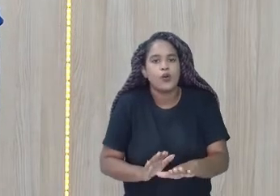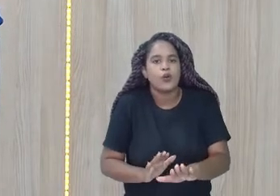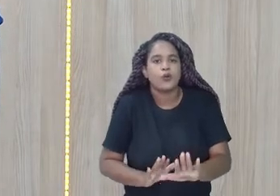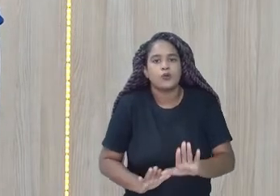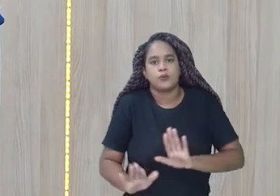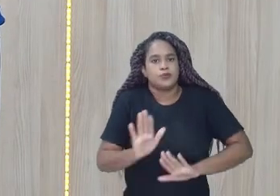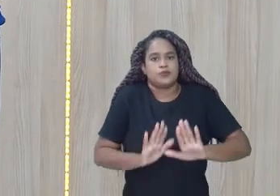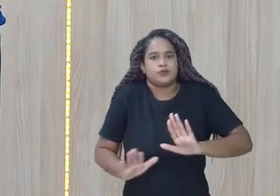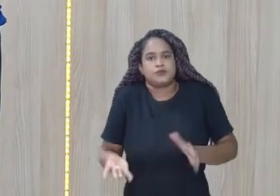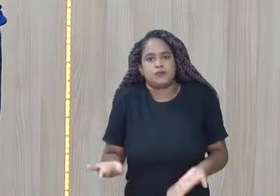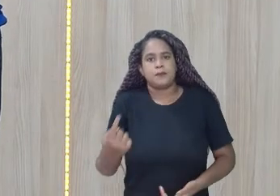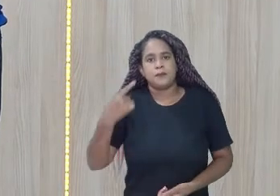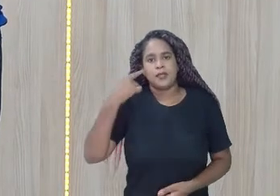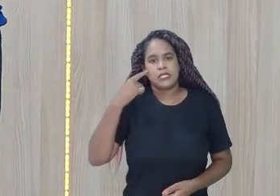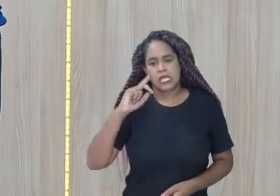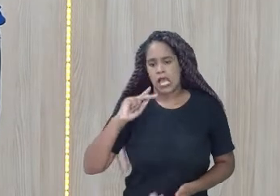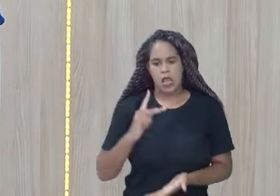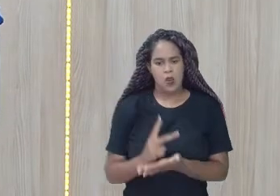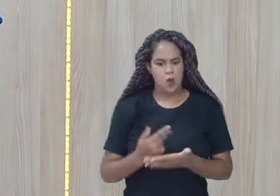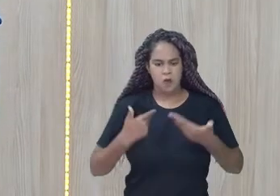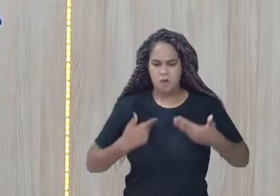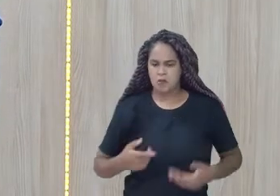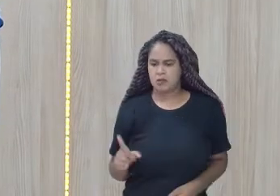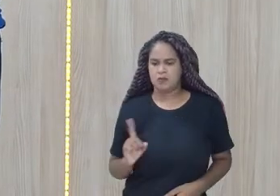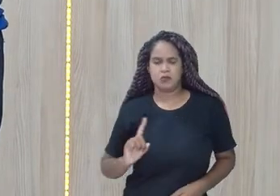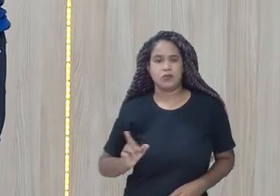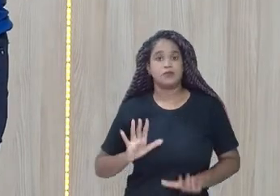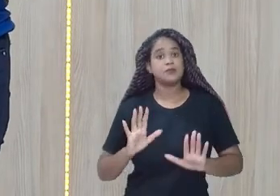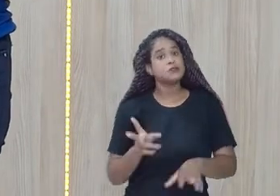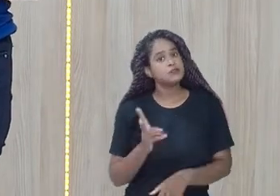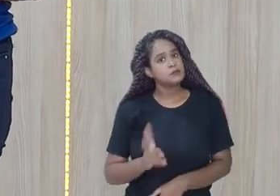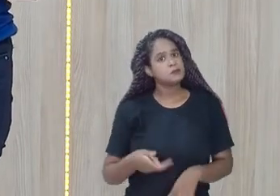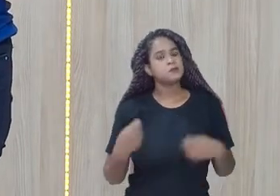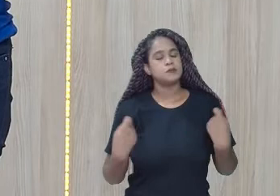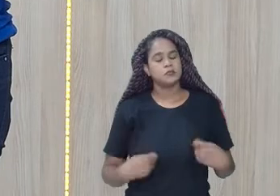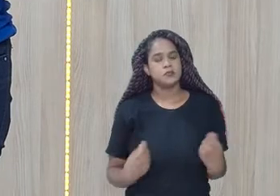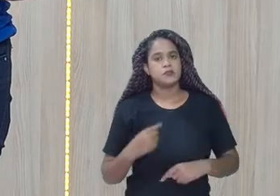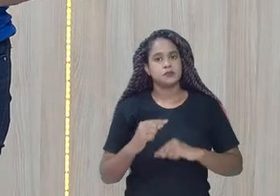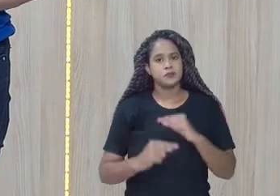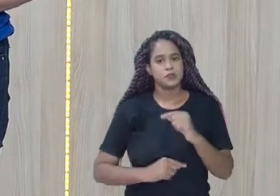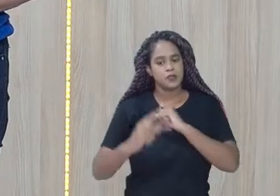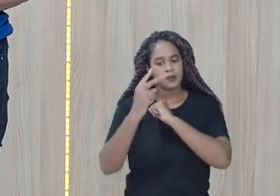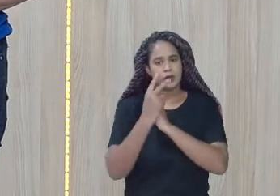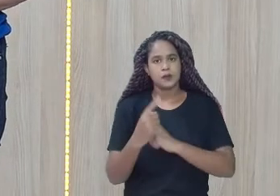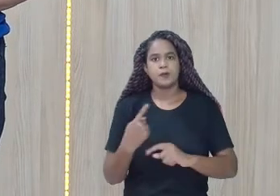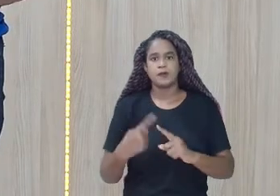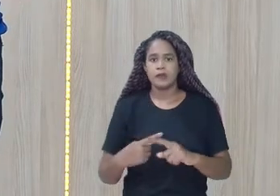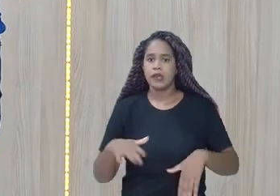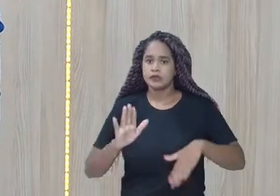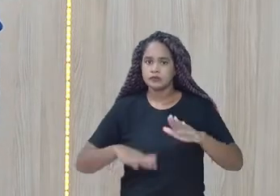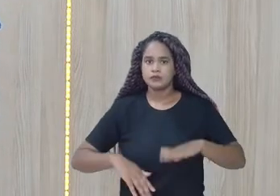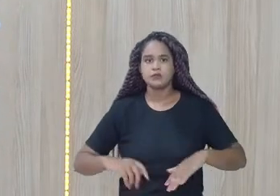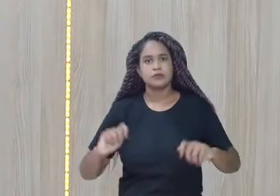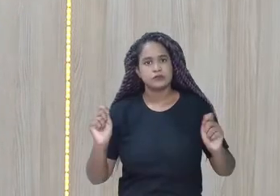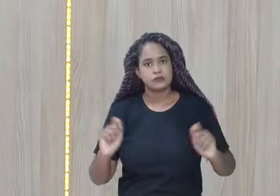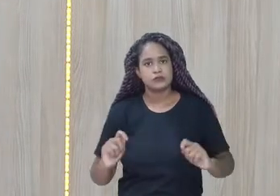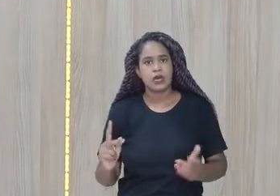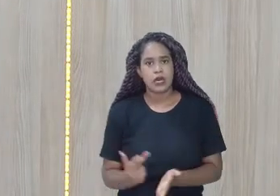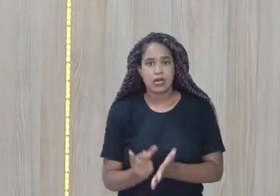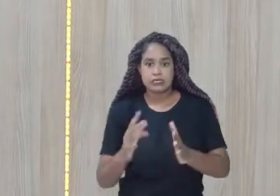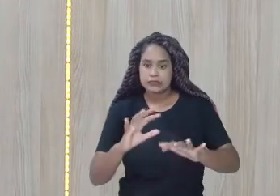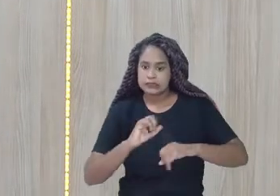podem acontecer com você, mas sempre estamos predispostos a sermos contaminados. Então,